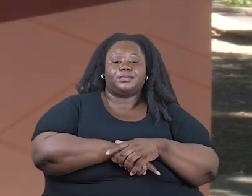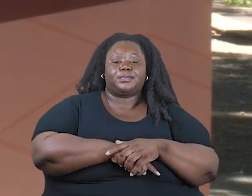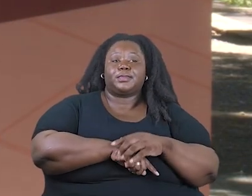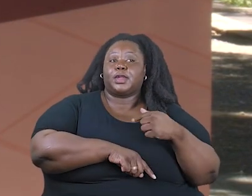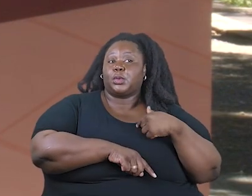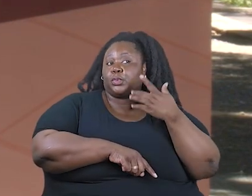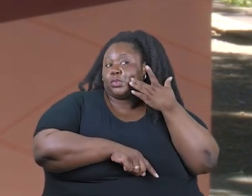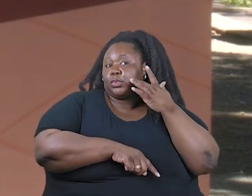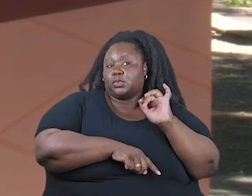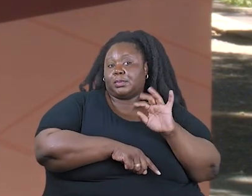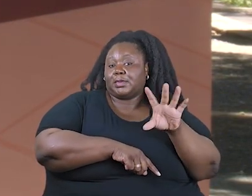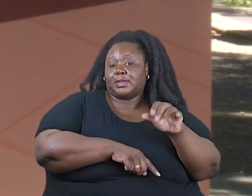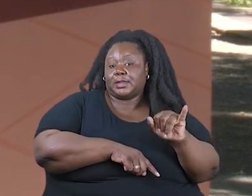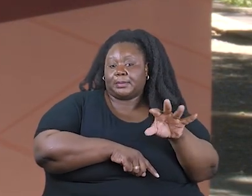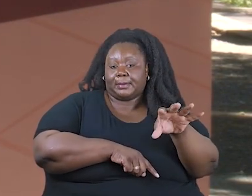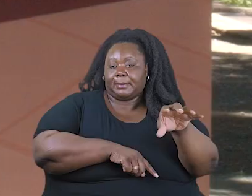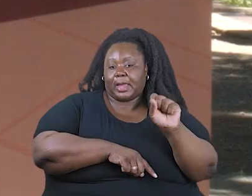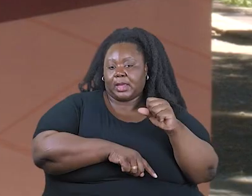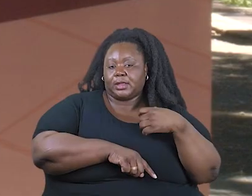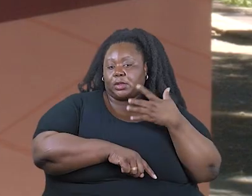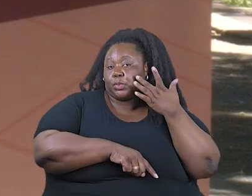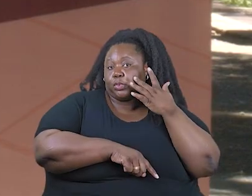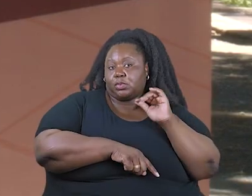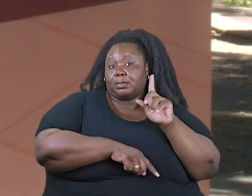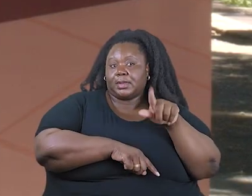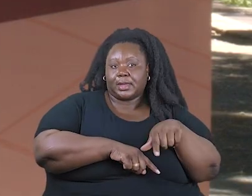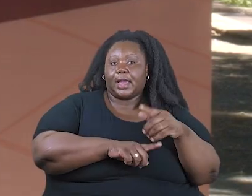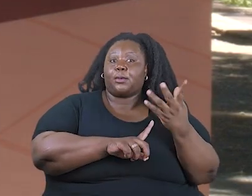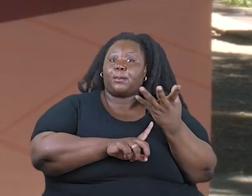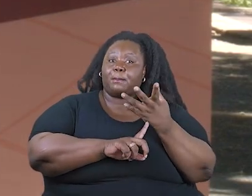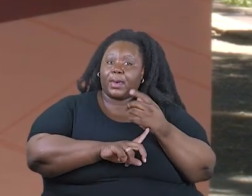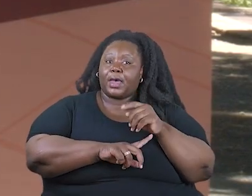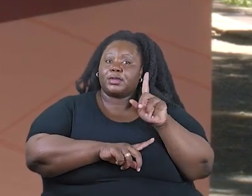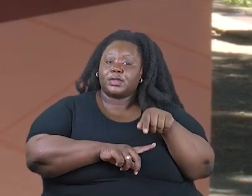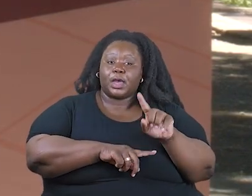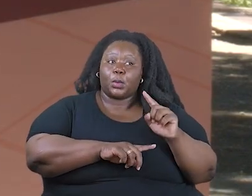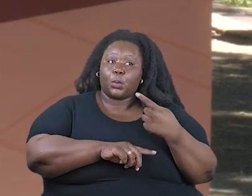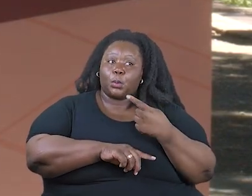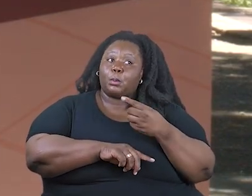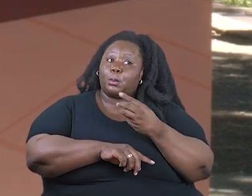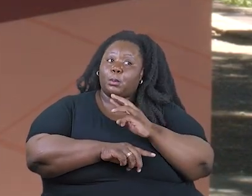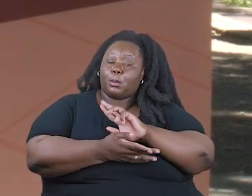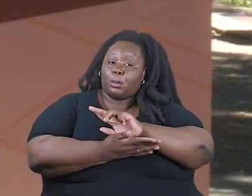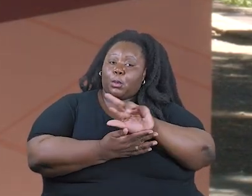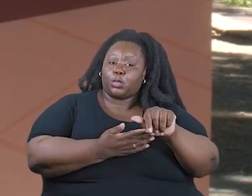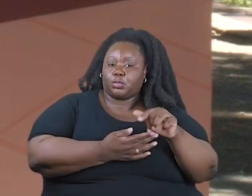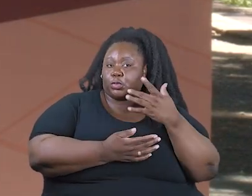não saberia, se eu pegasse isso aí, eu não saberia que é uma obra de arte e que é um múltiplo.